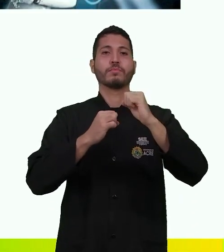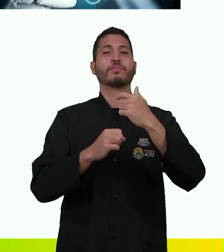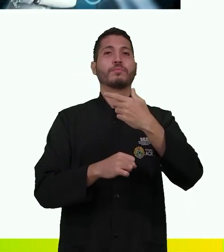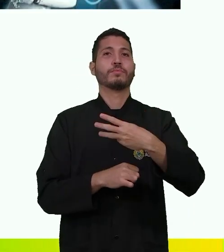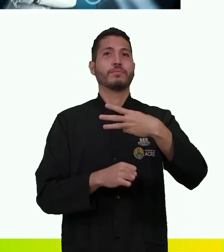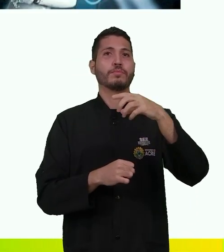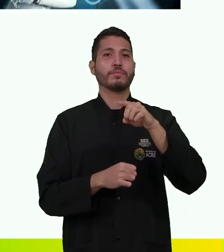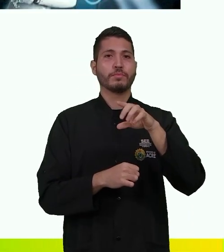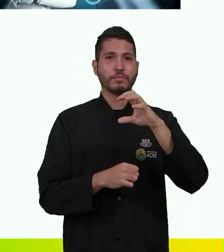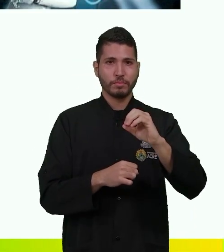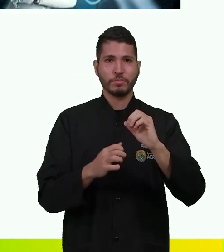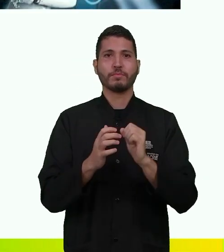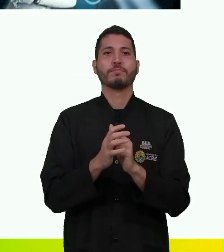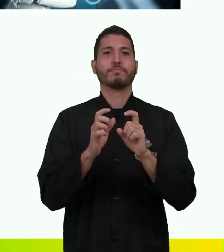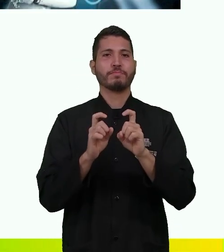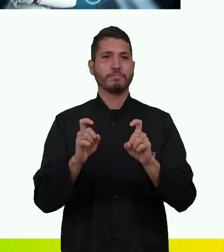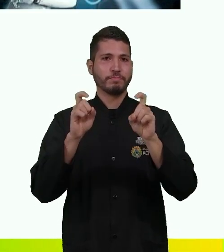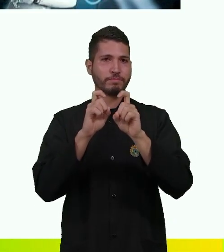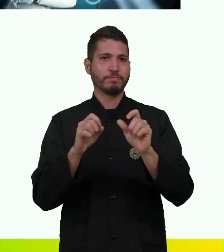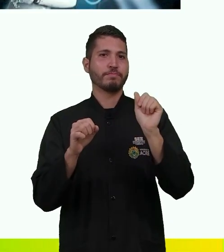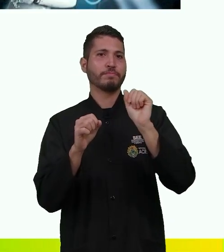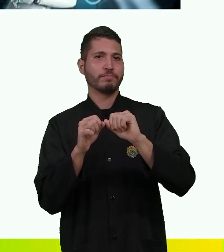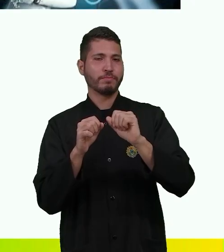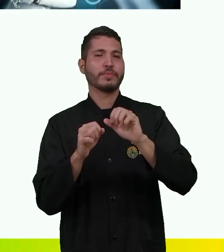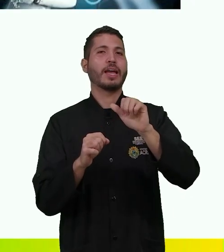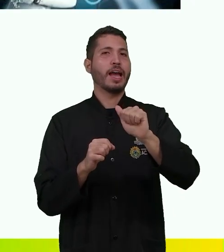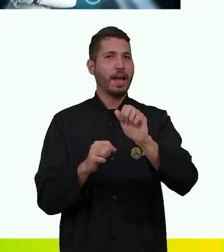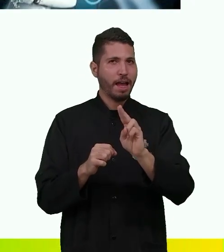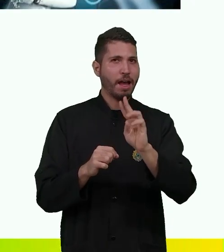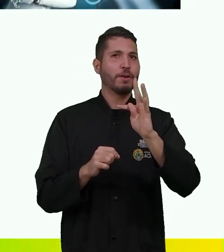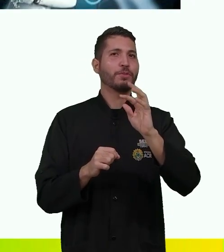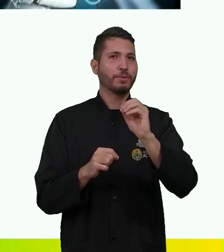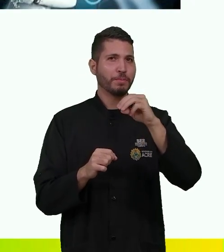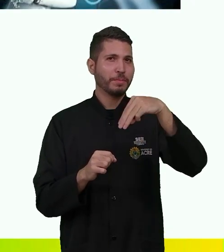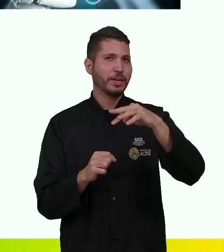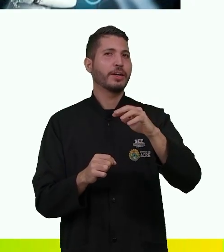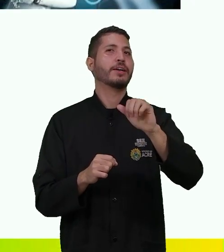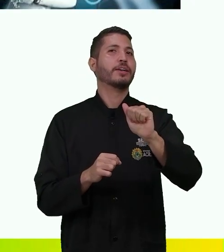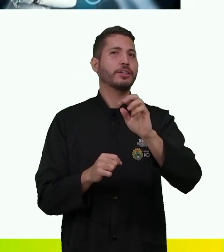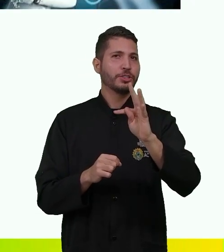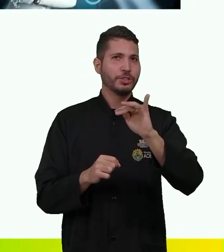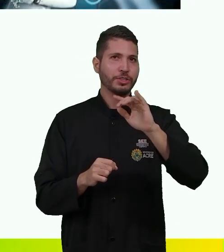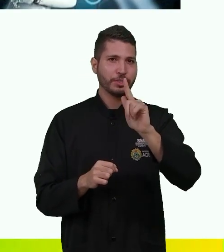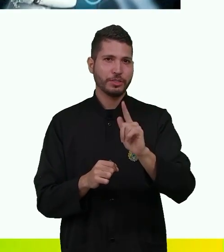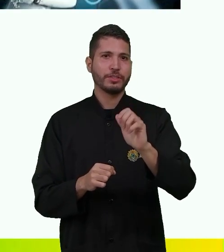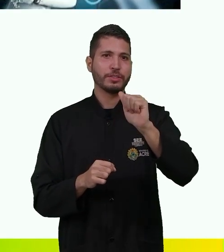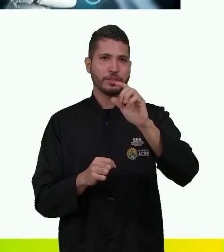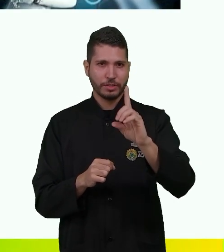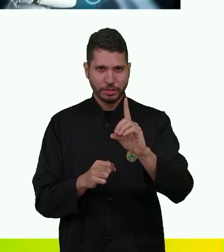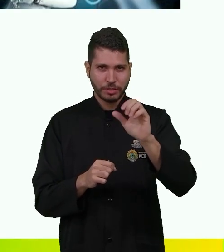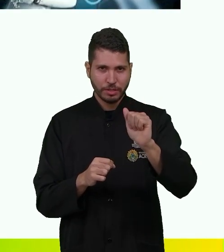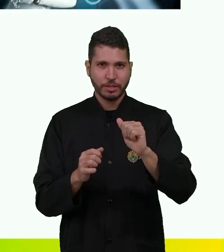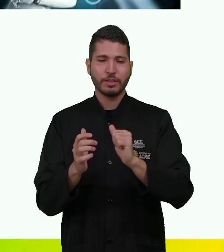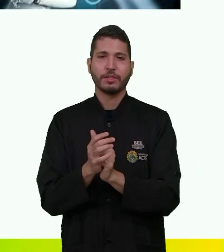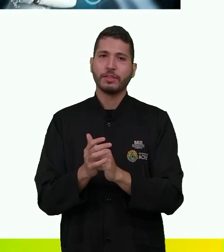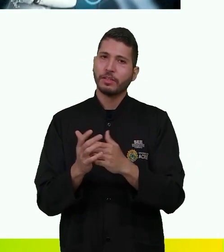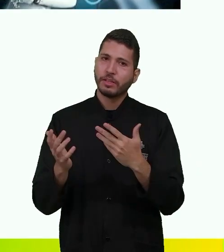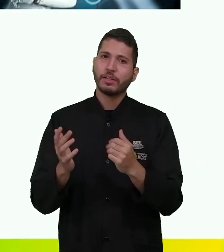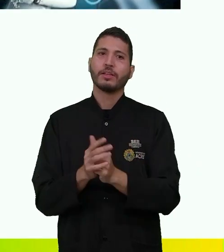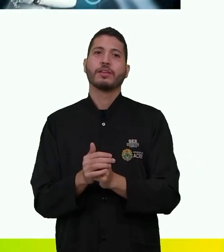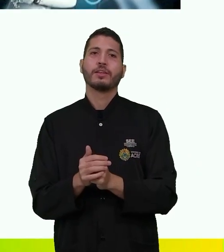3.0, computadores, produção automatizada e a eletrônica. Temos também, a partir de 2000 até